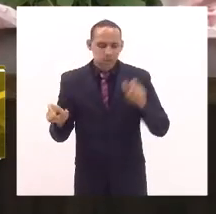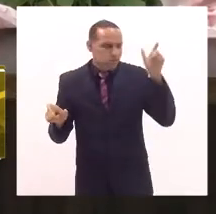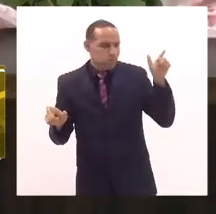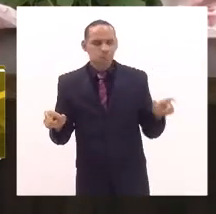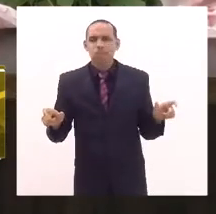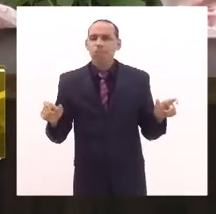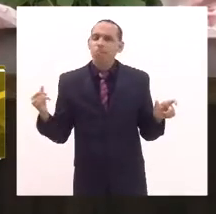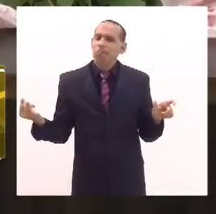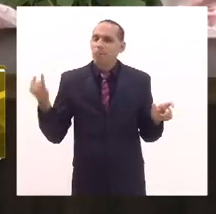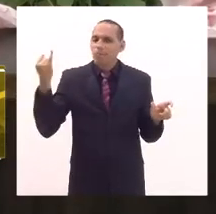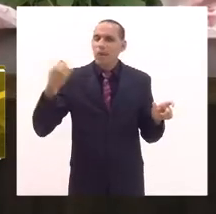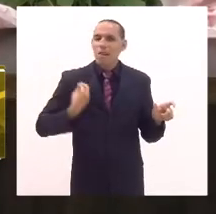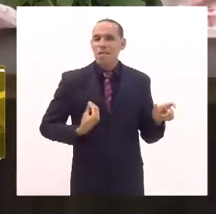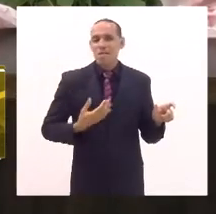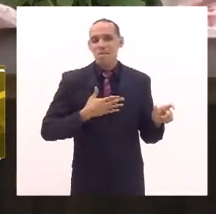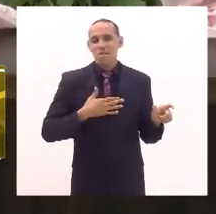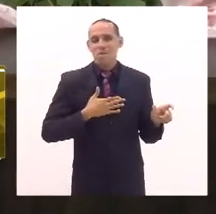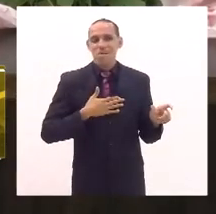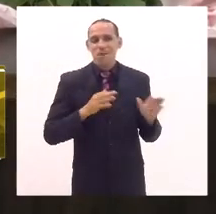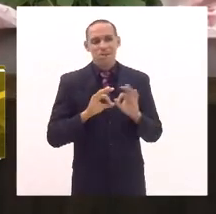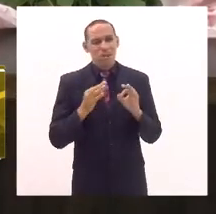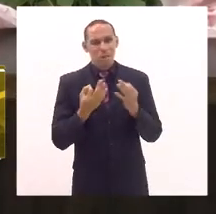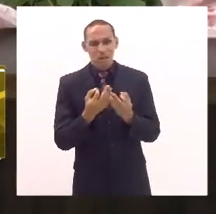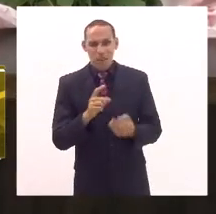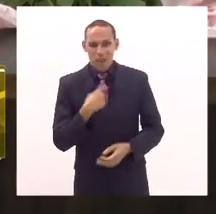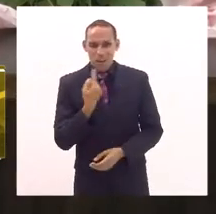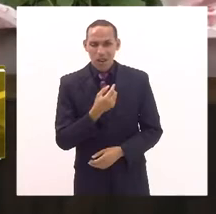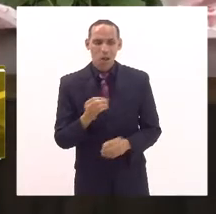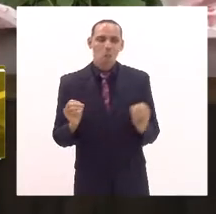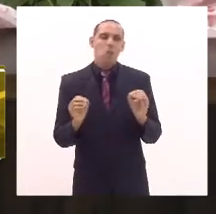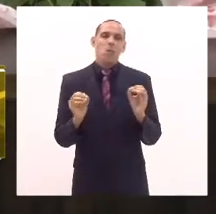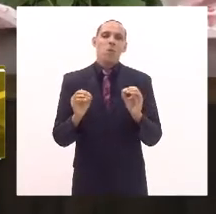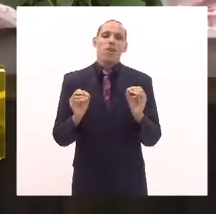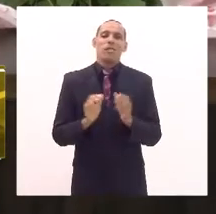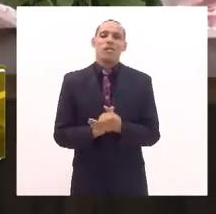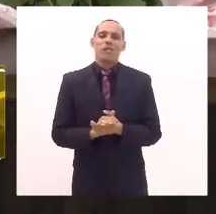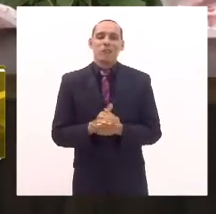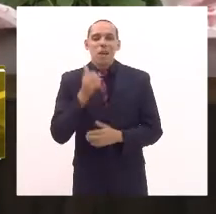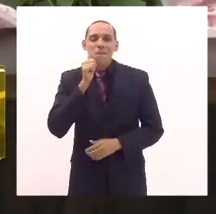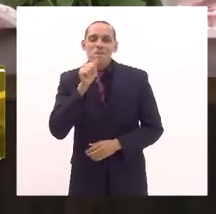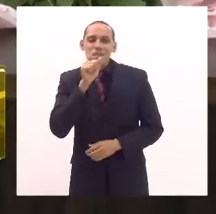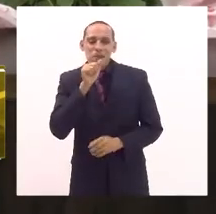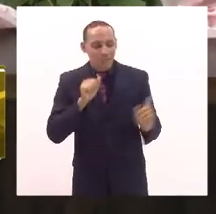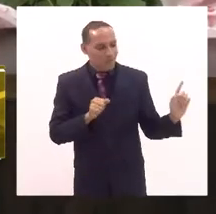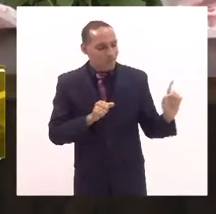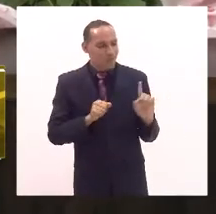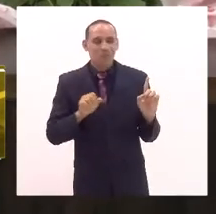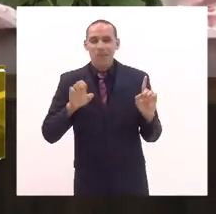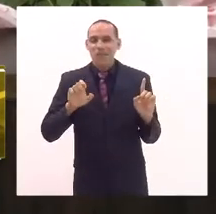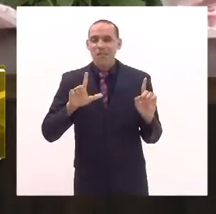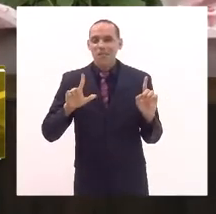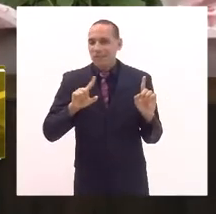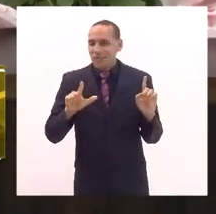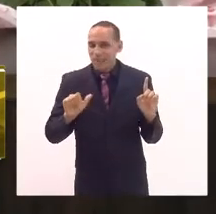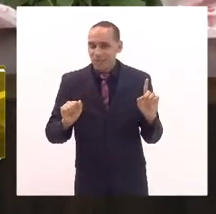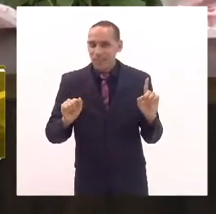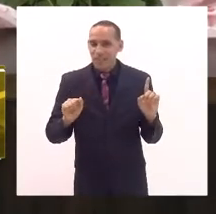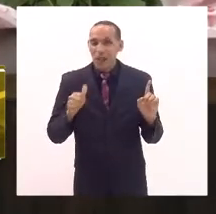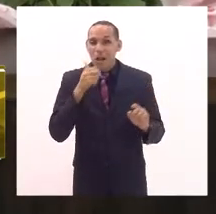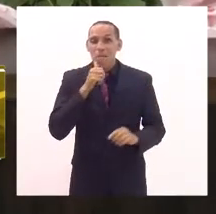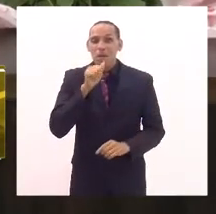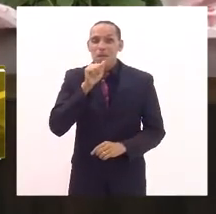vida. Sem família, nós não somos nada. Convido a minha mãe, Elza Ferreira, e o meu